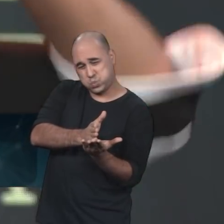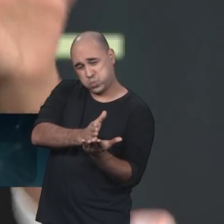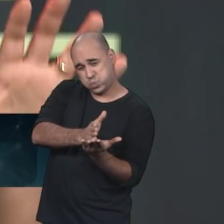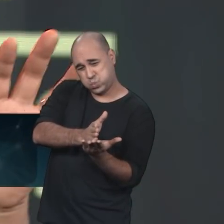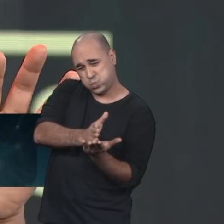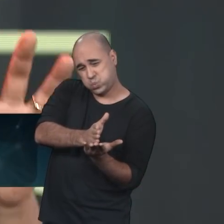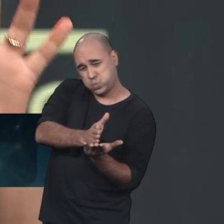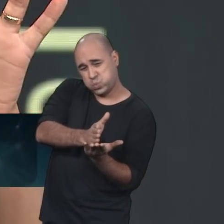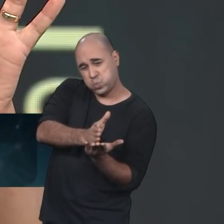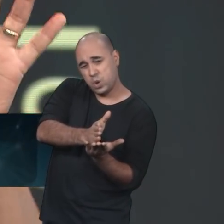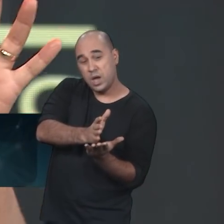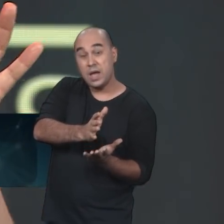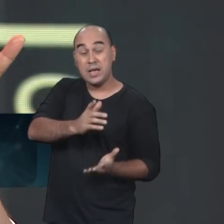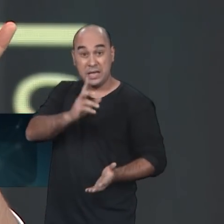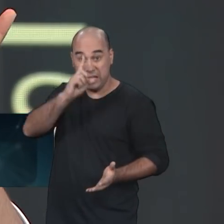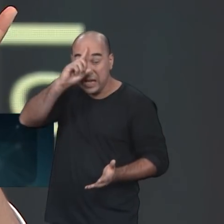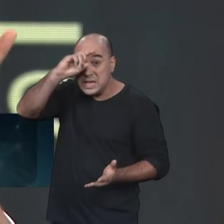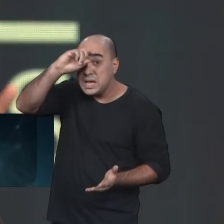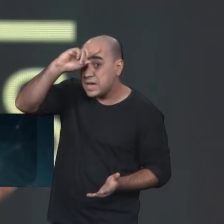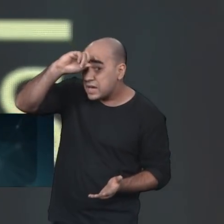direção e remando,